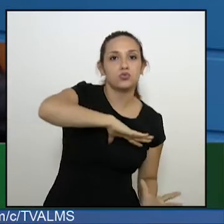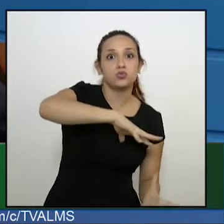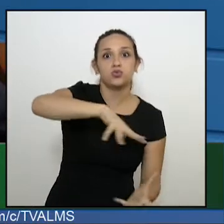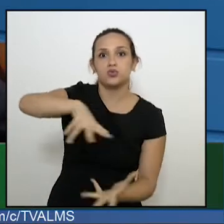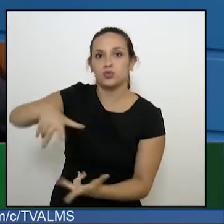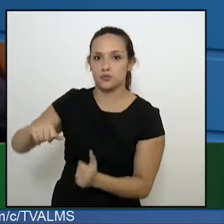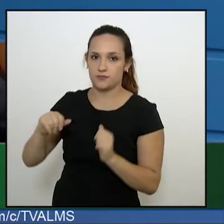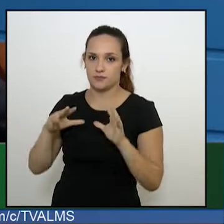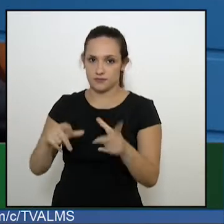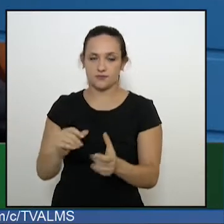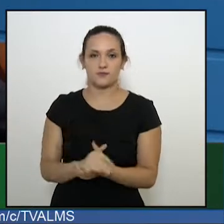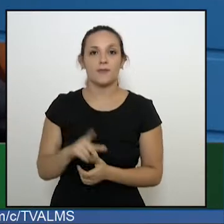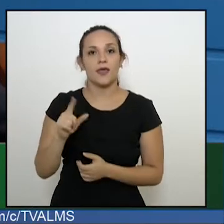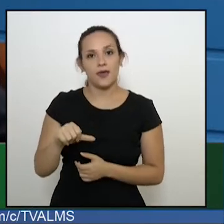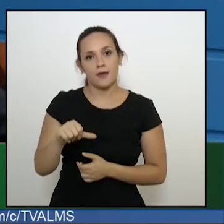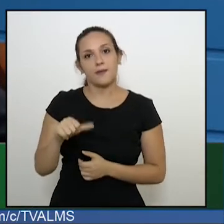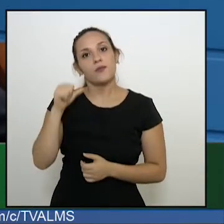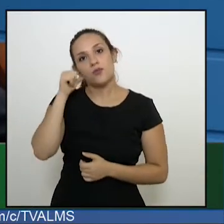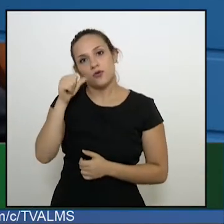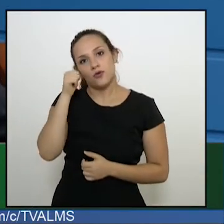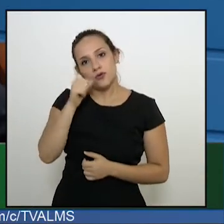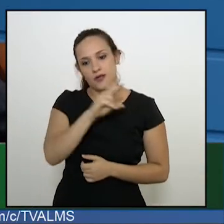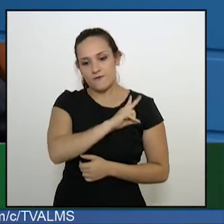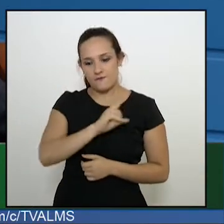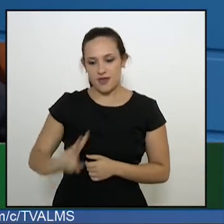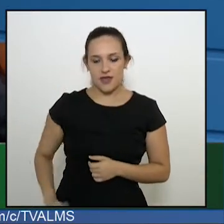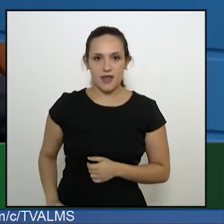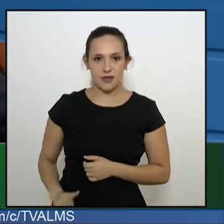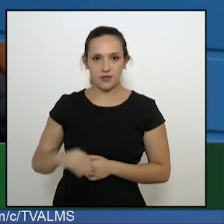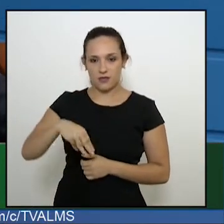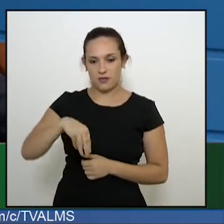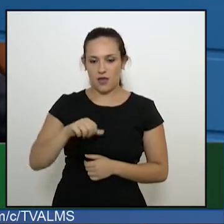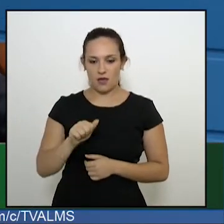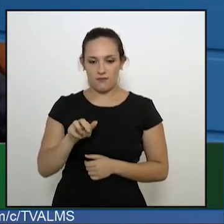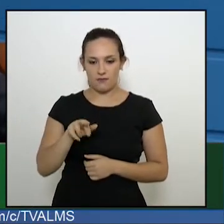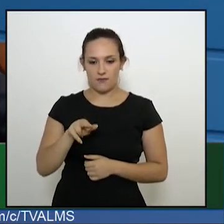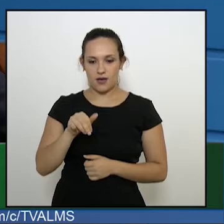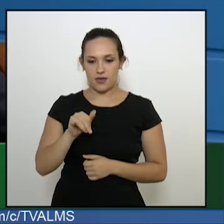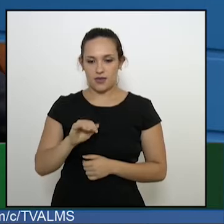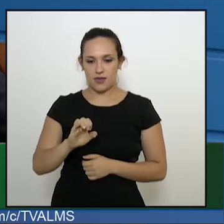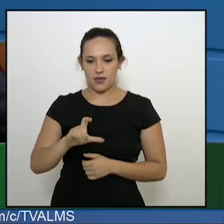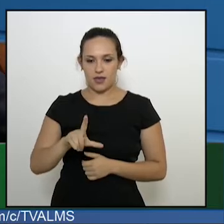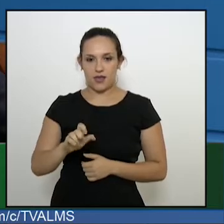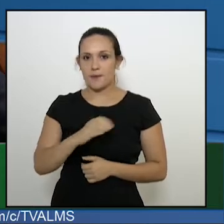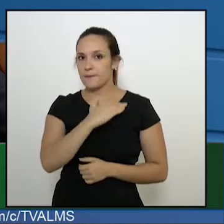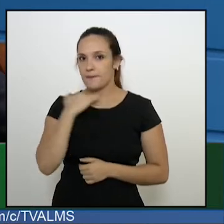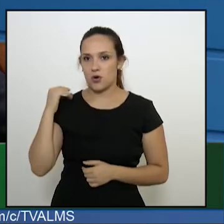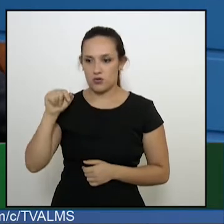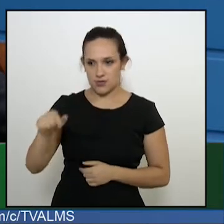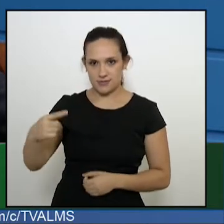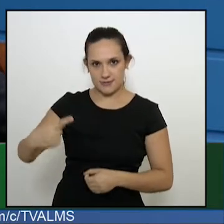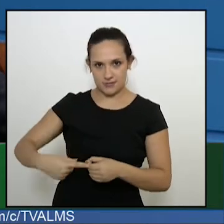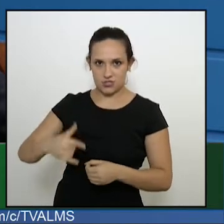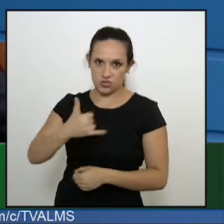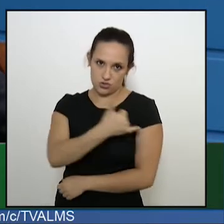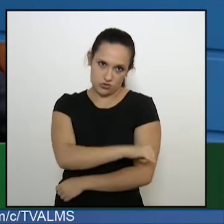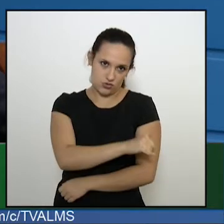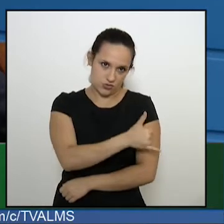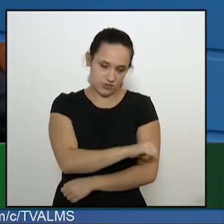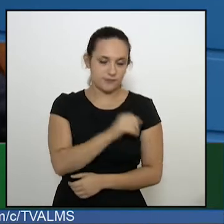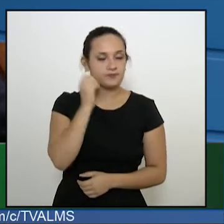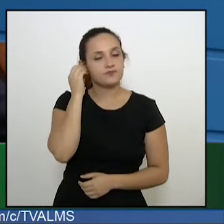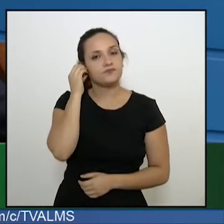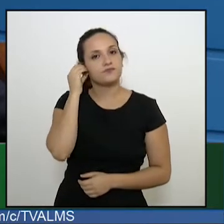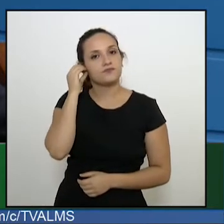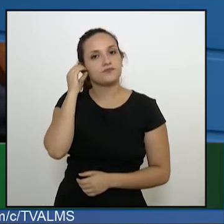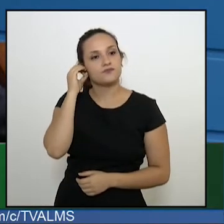assassinato da vereadora Marielle Franco, no Rio de Janeiro. E aí,